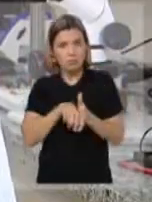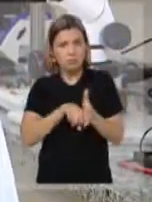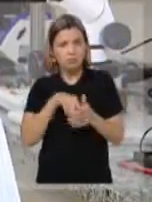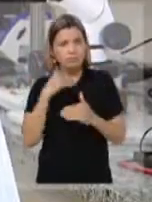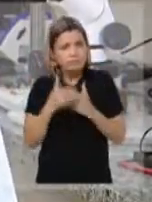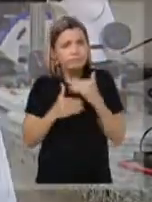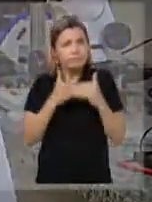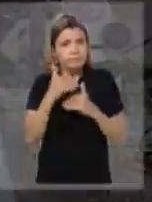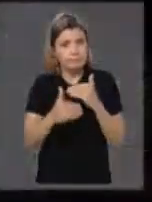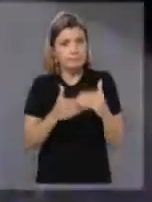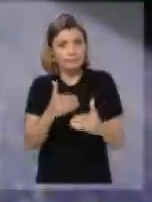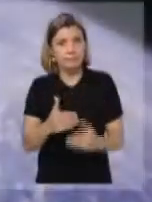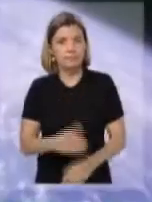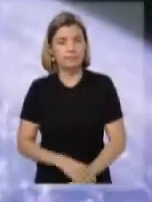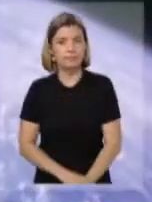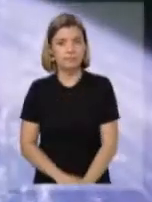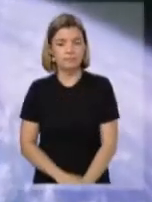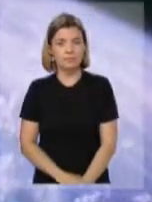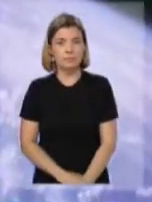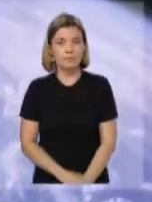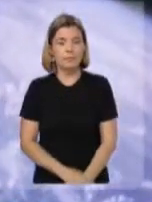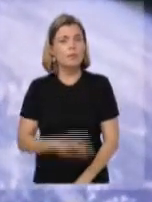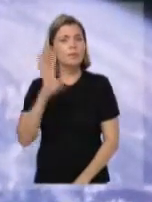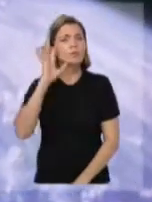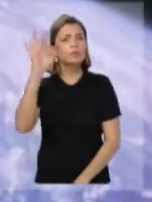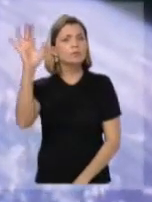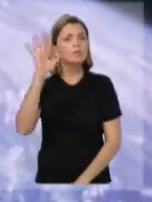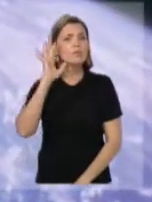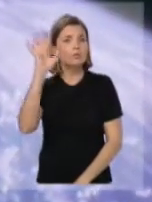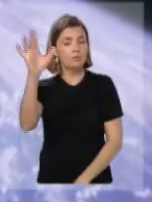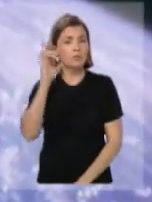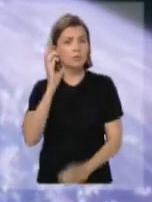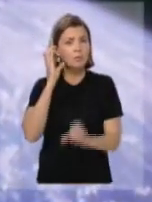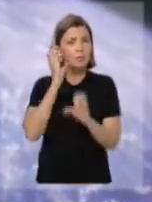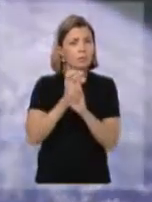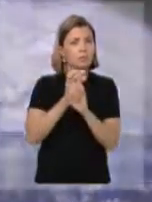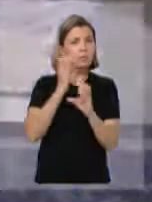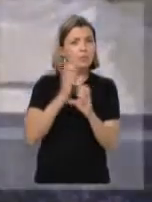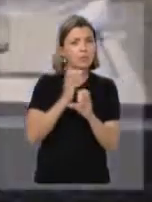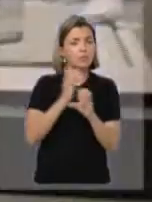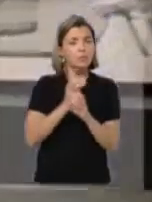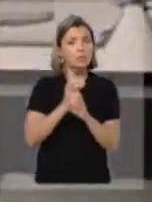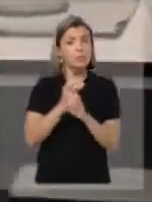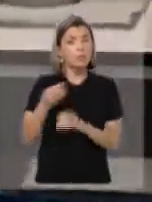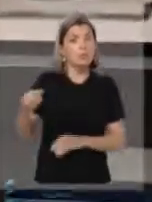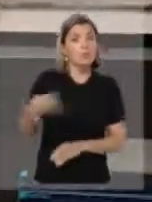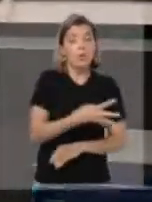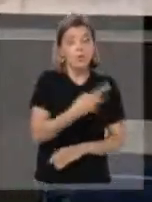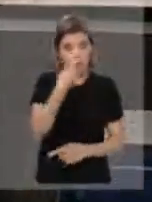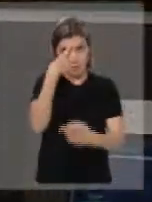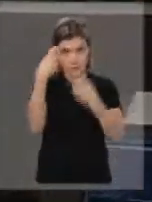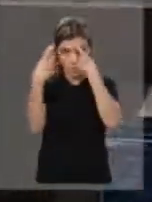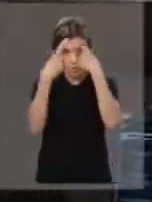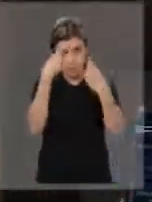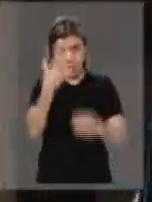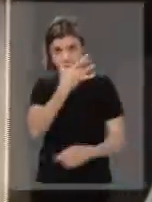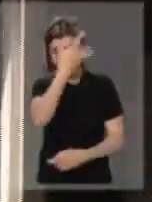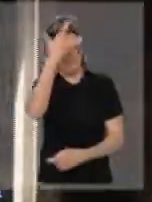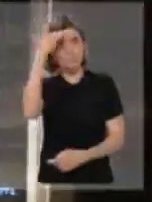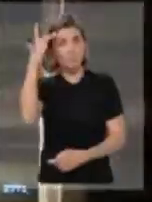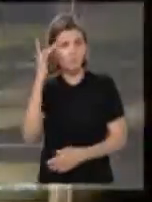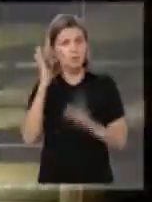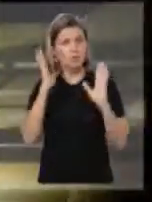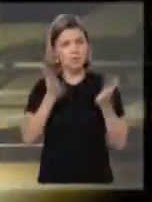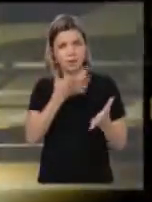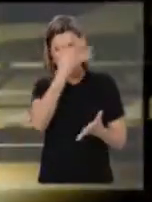ainda engatinhando. O fato é que o sonho de quebrar barreiras e estabelecer novos paradigmas para a existência humana continua